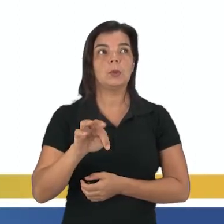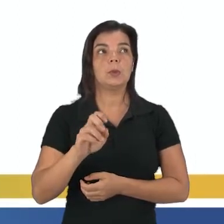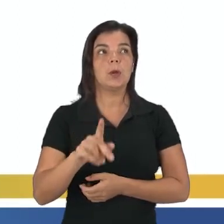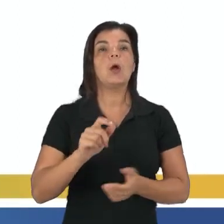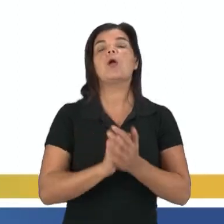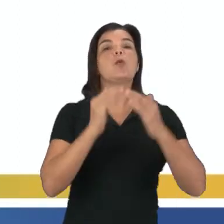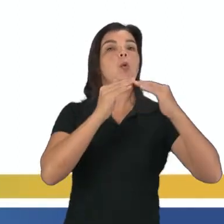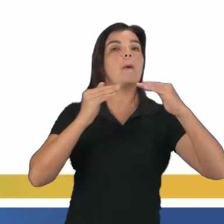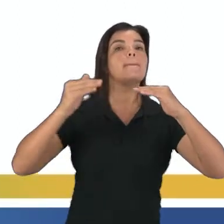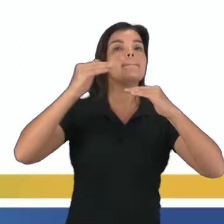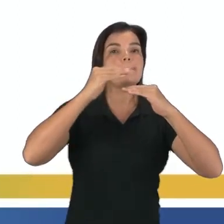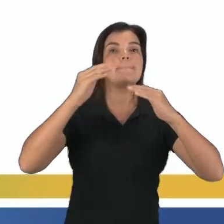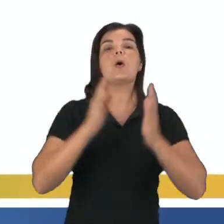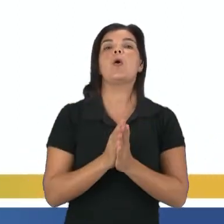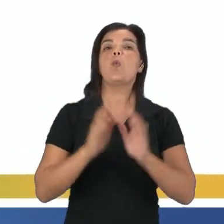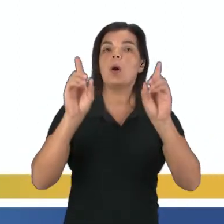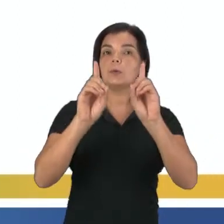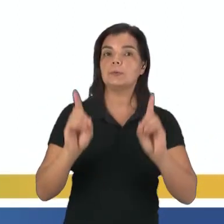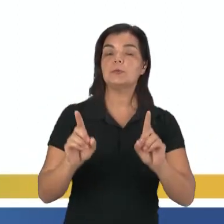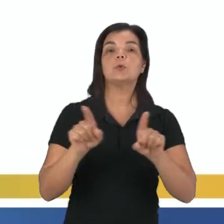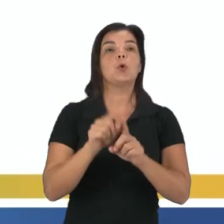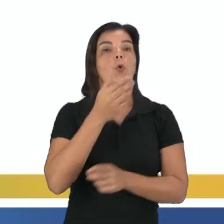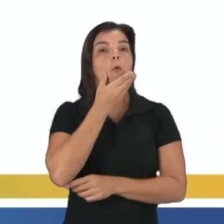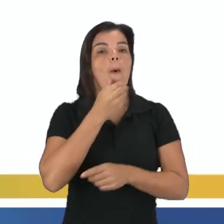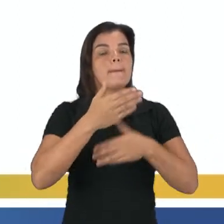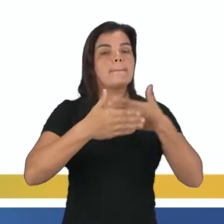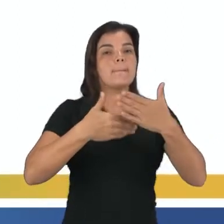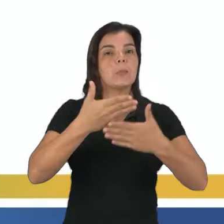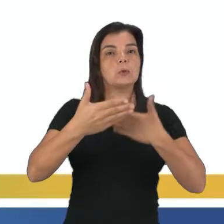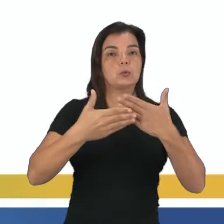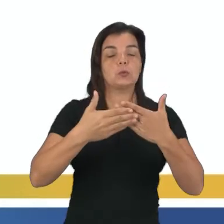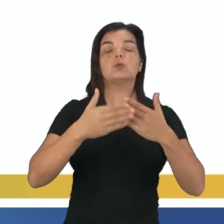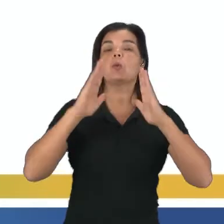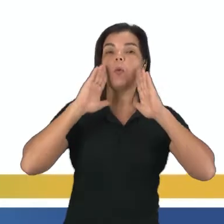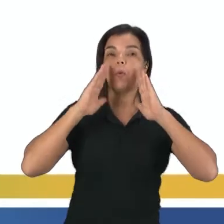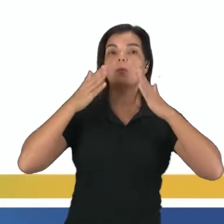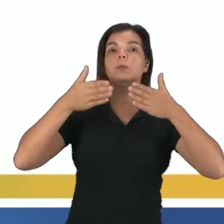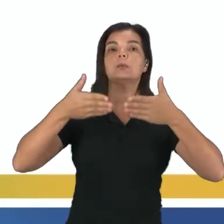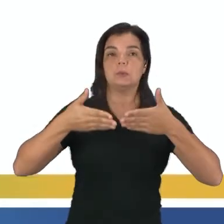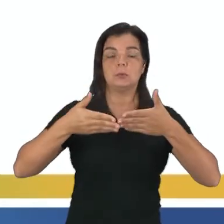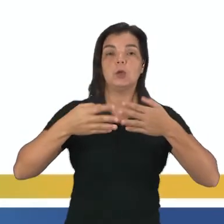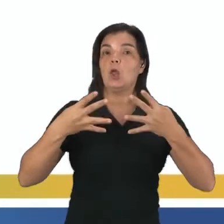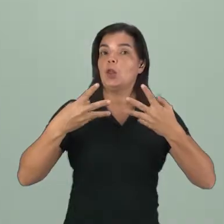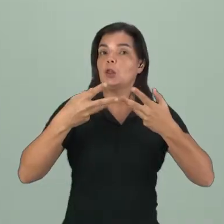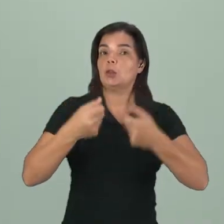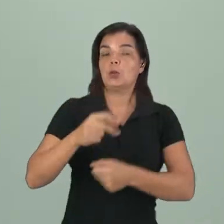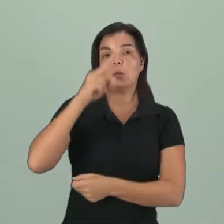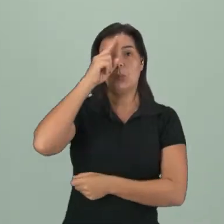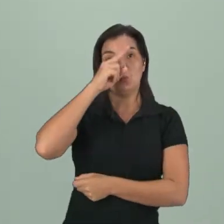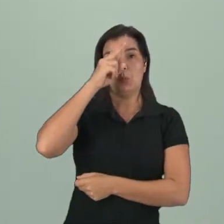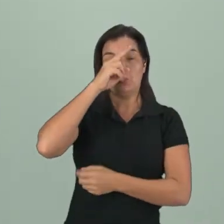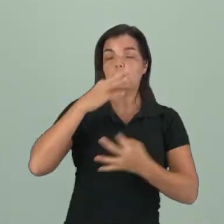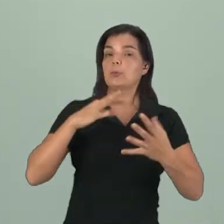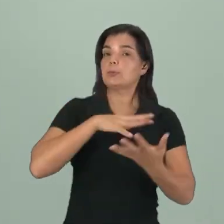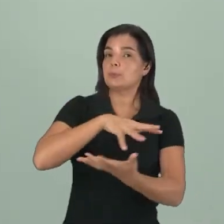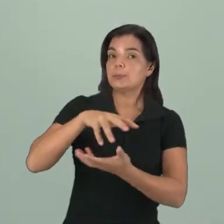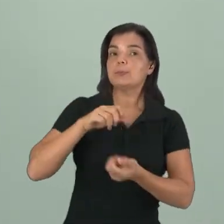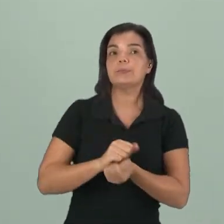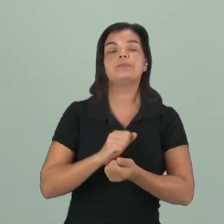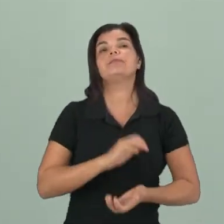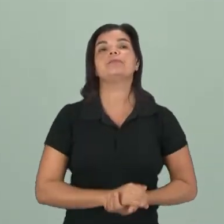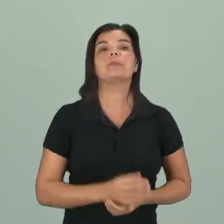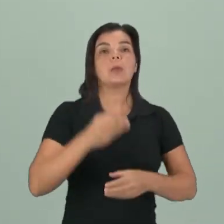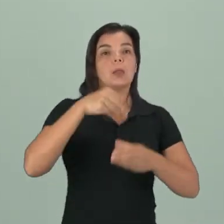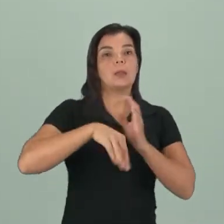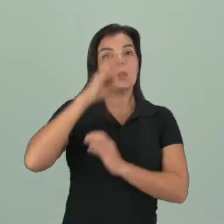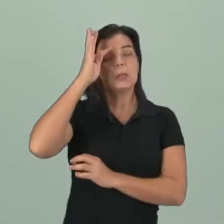autoridade superior, uma divindade superior. O homem passa a ser o centro de toda a história, de todo o mundo, certo? Dentro